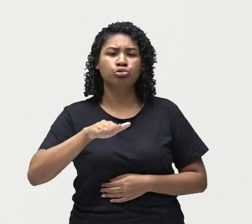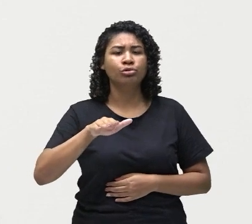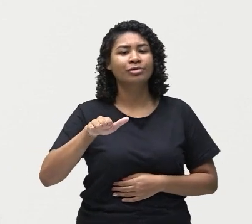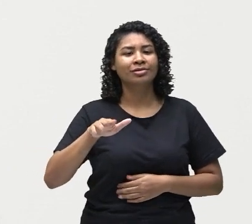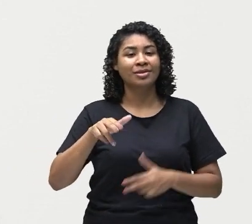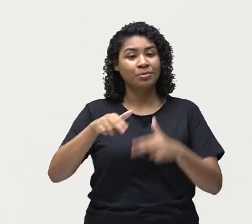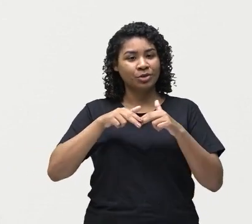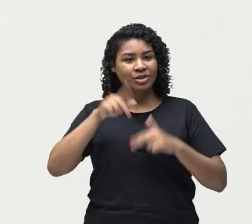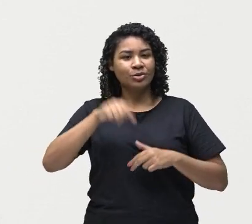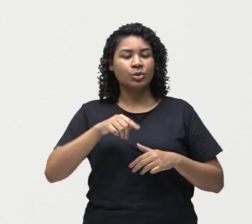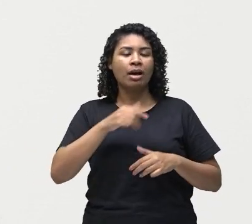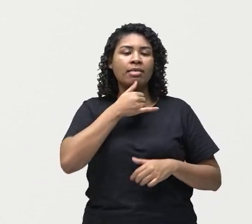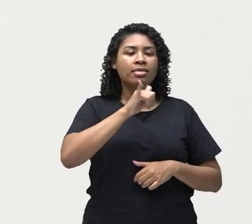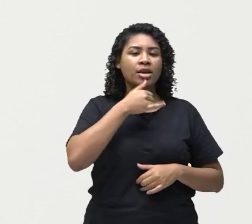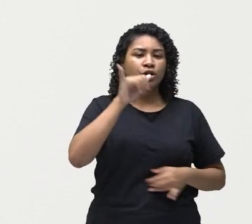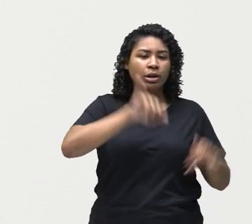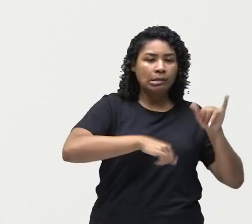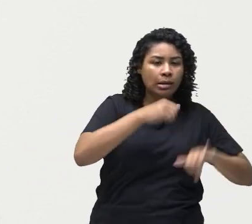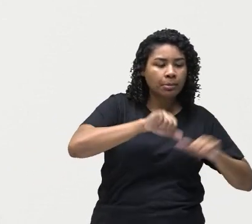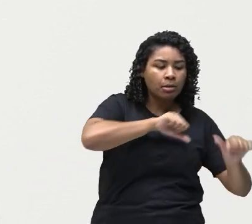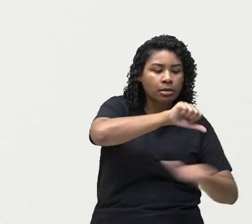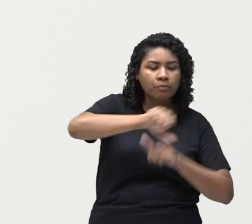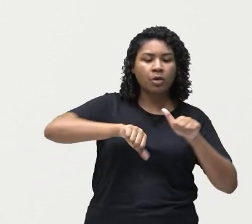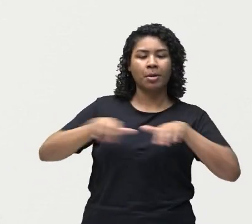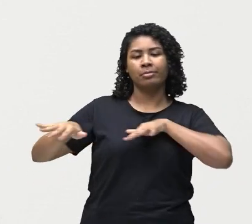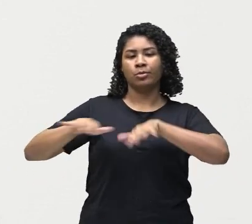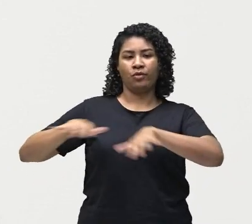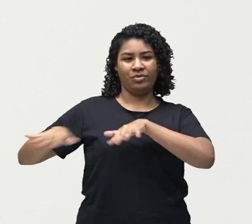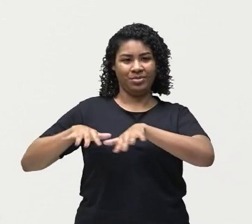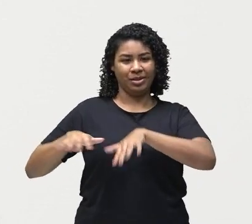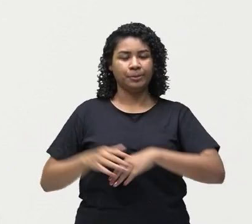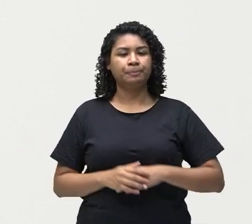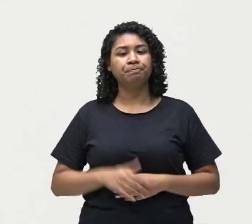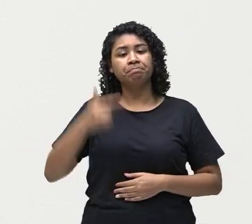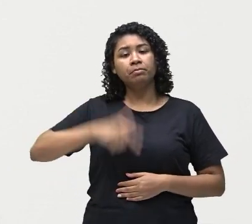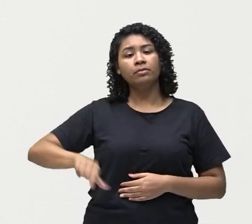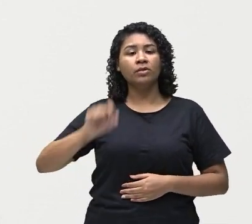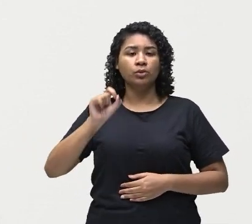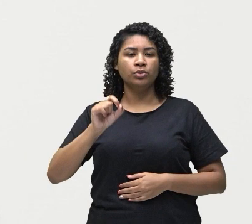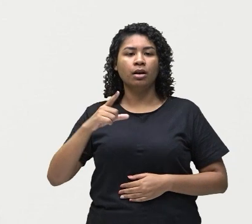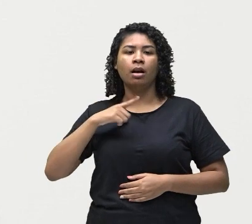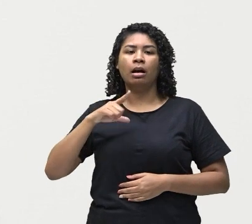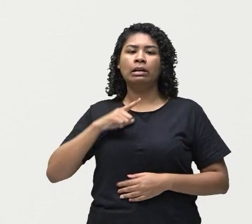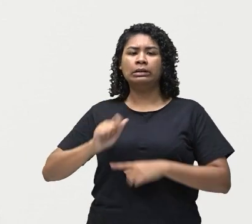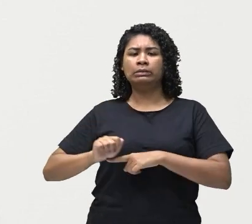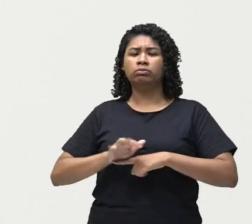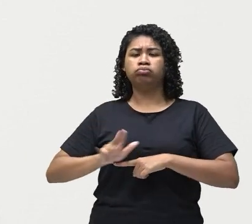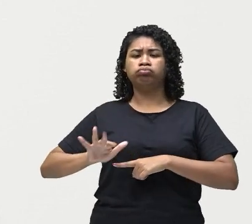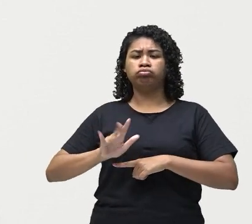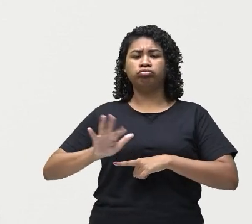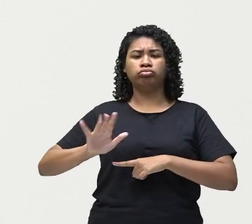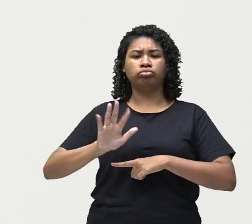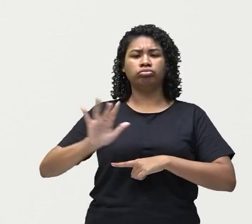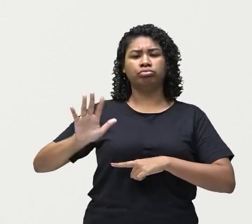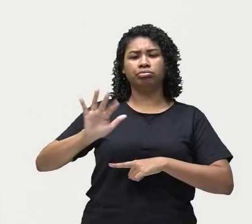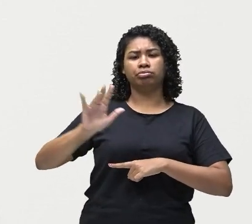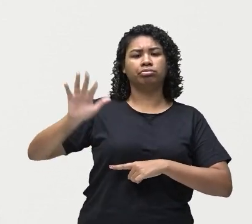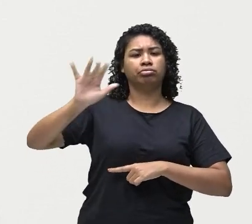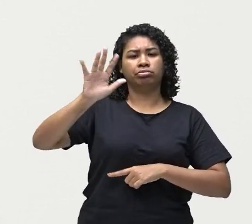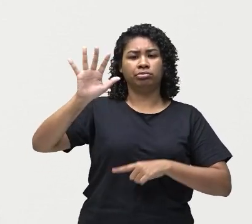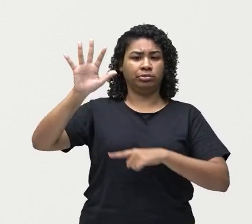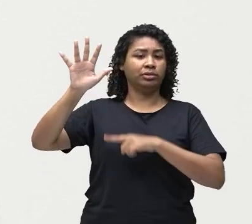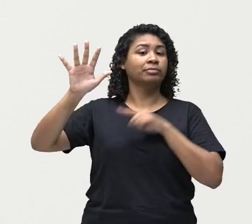energia mecânica Além disso o que que acontece a gases de escapes né gases de escapes que serão